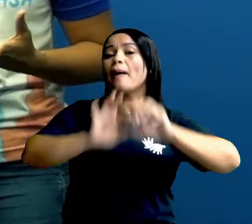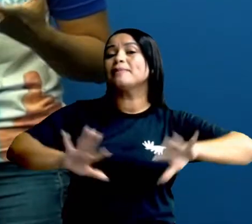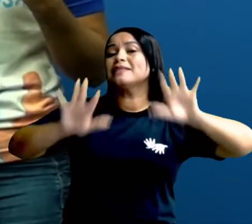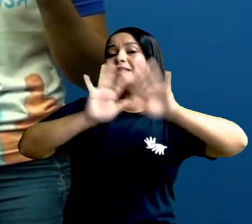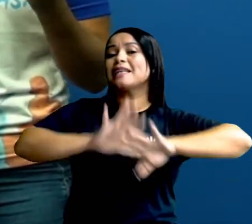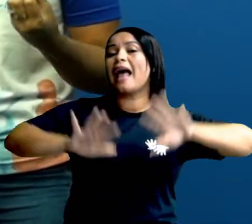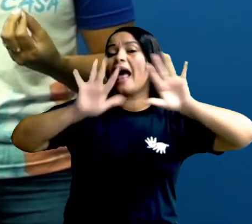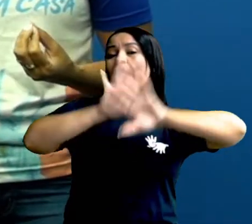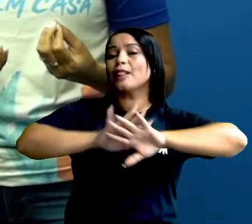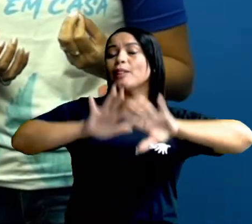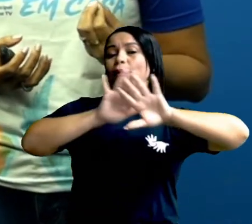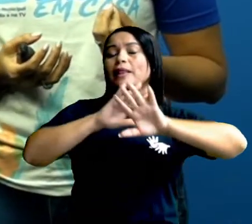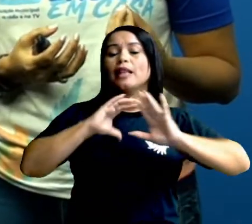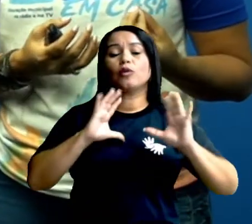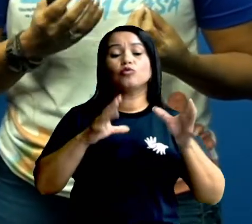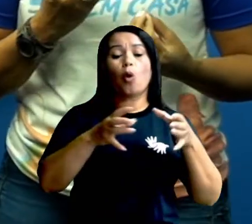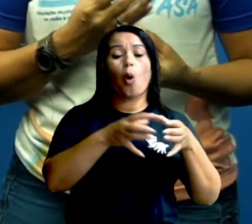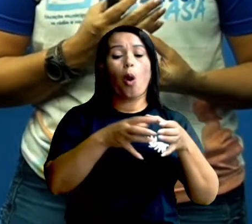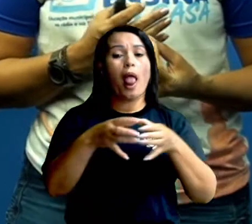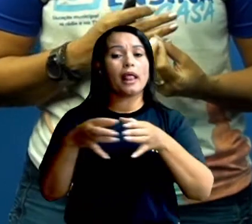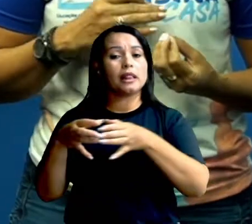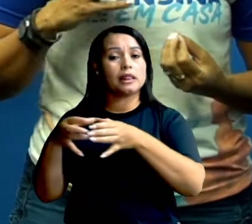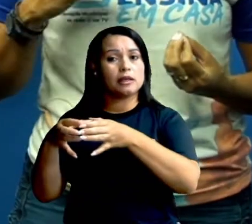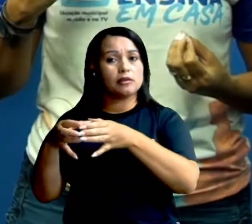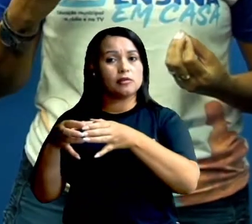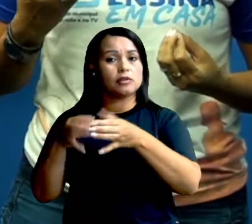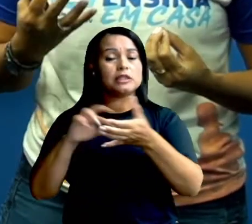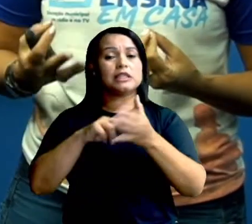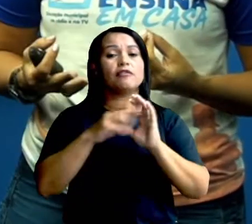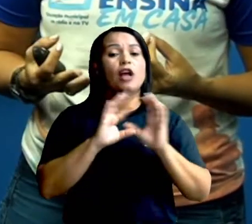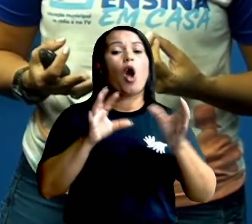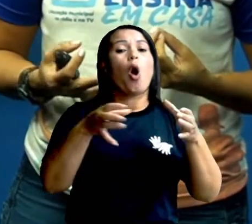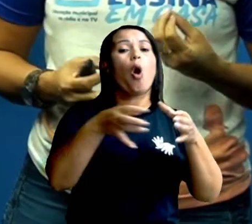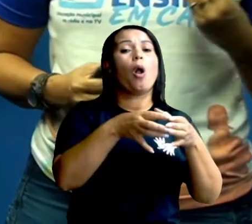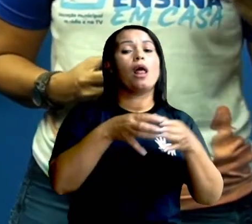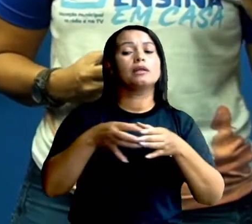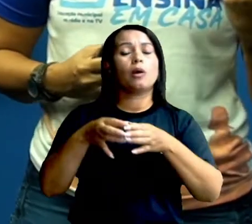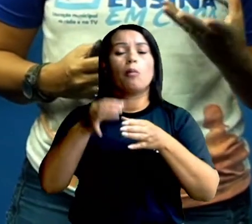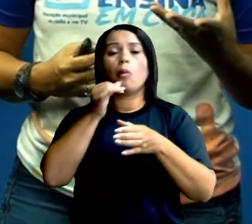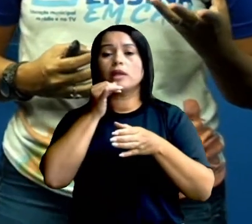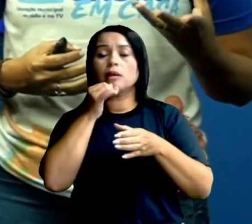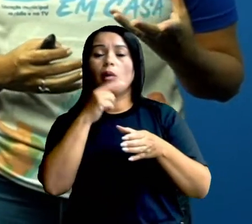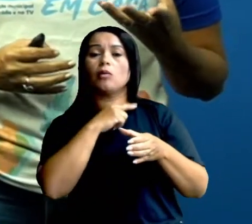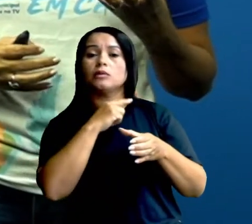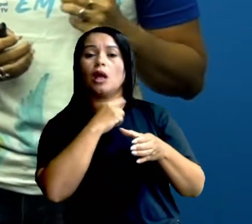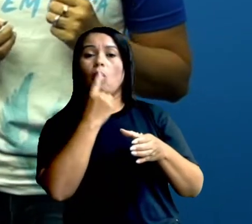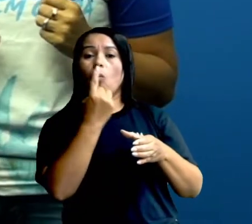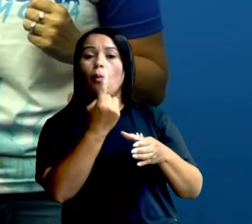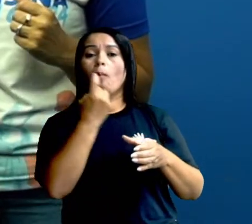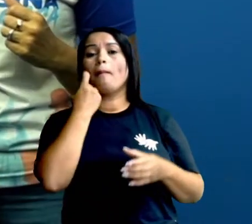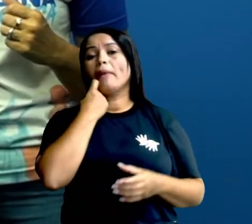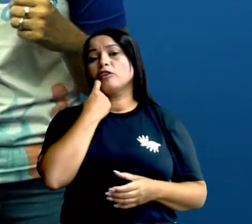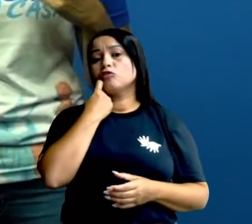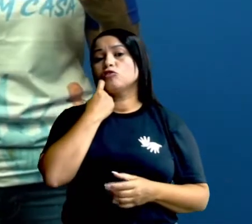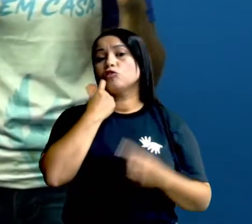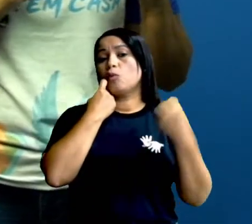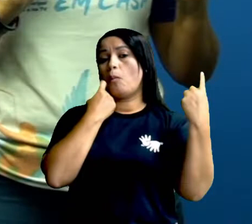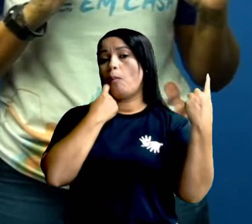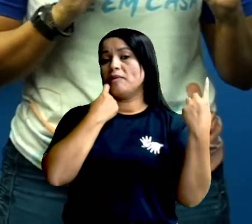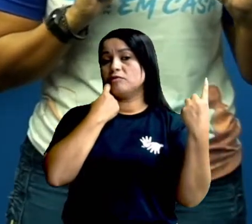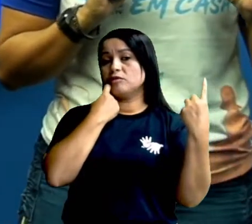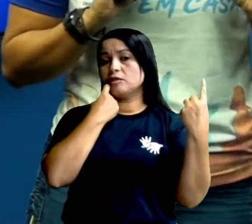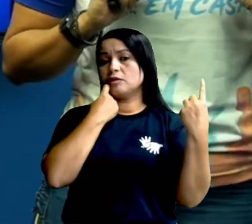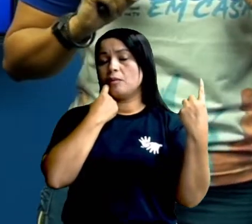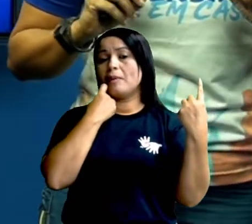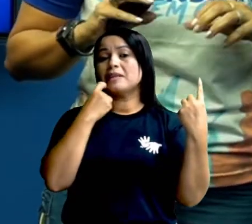abstrato. Os coletivos, ele está relacionado à coleção. Então, um exemplo, eu tenho um peixe,